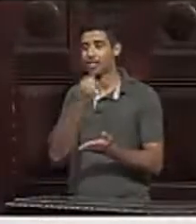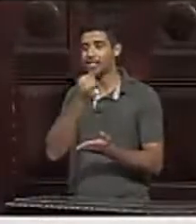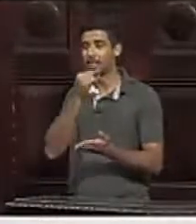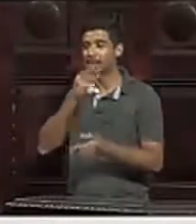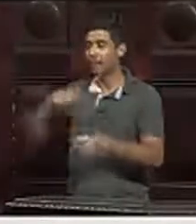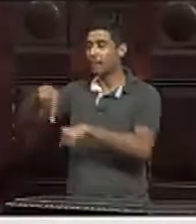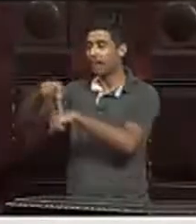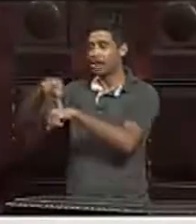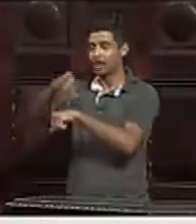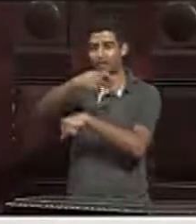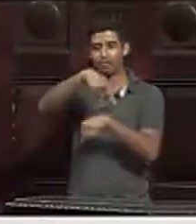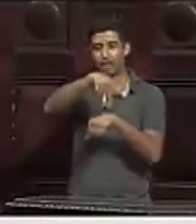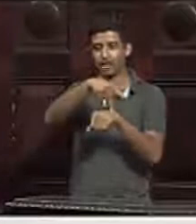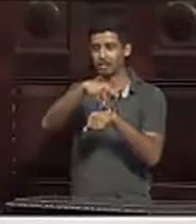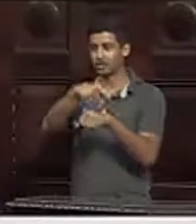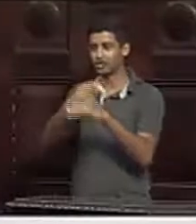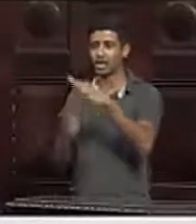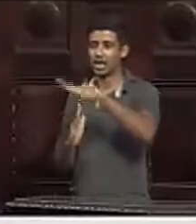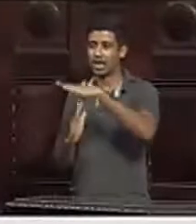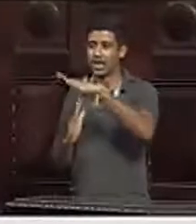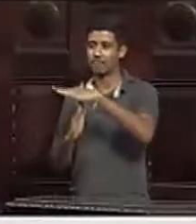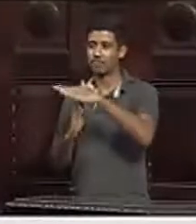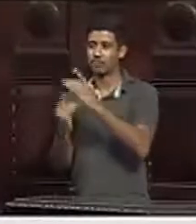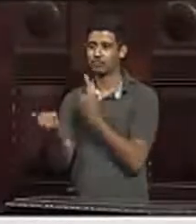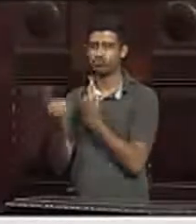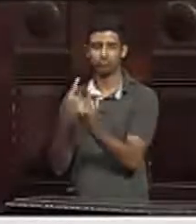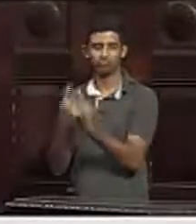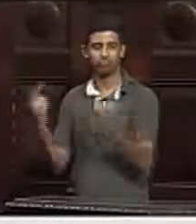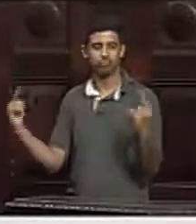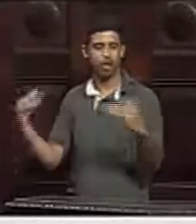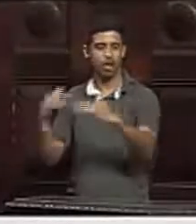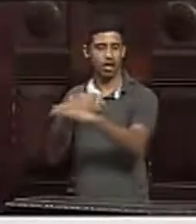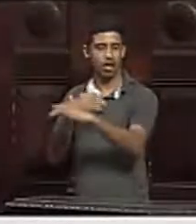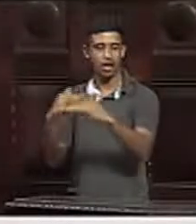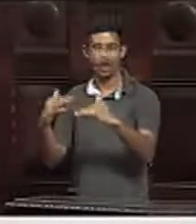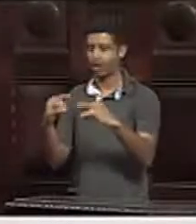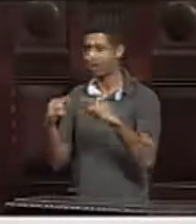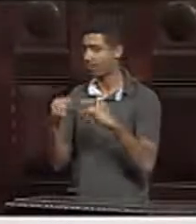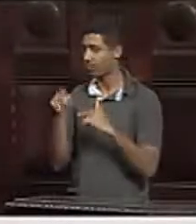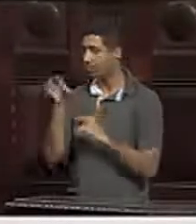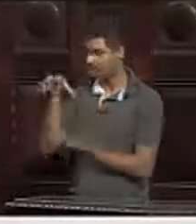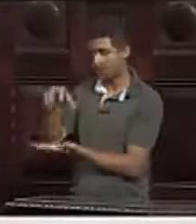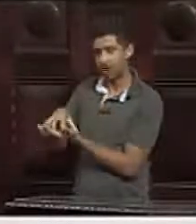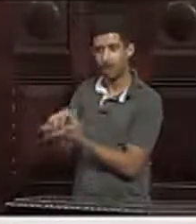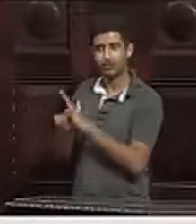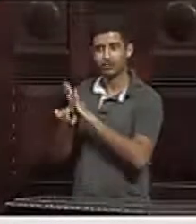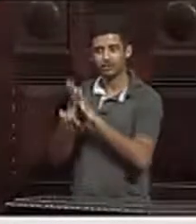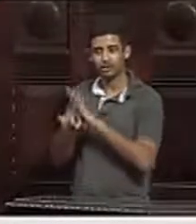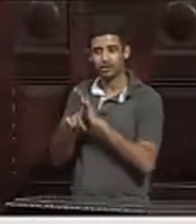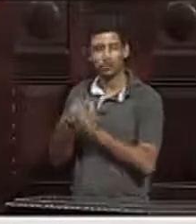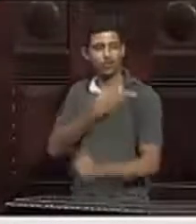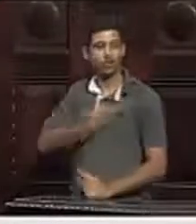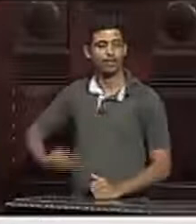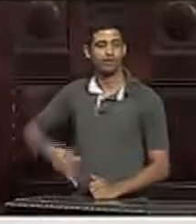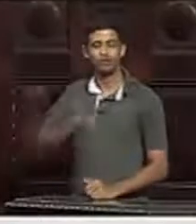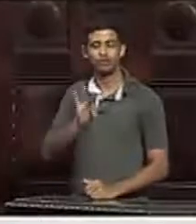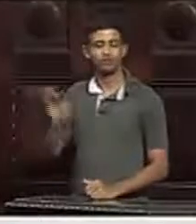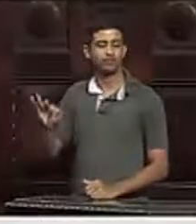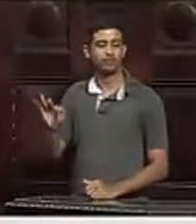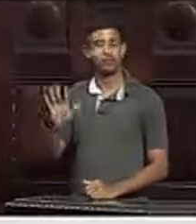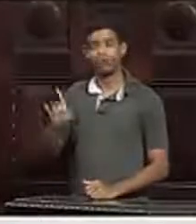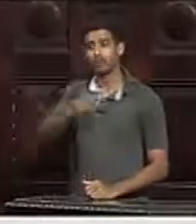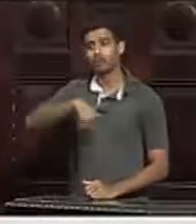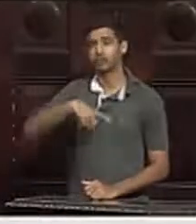são atribuições que cabem na fiscalização ao governo federal. Mas nós